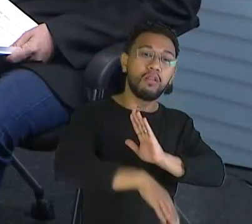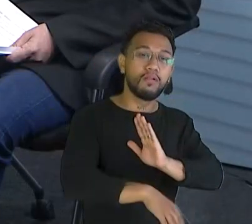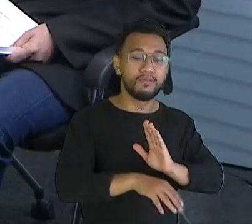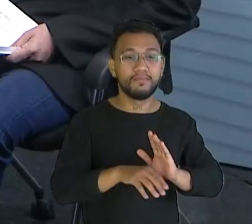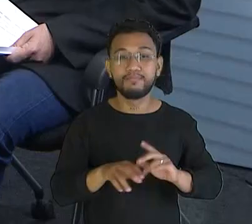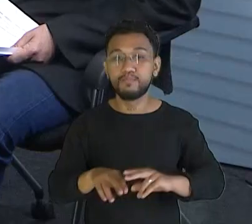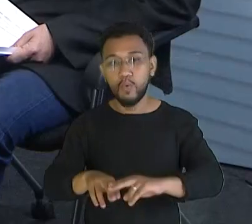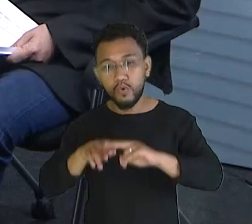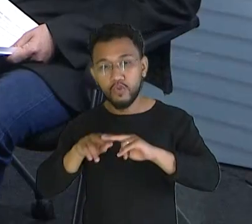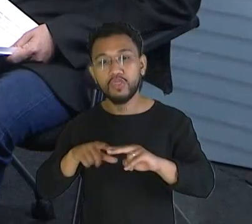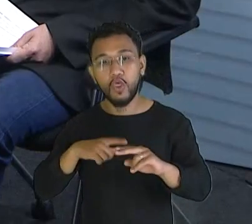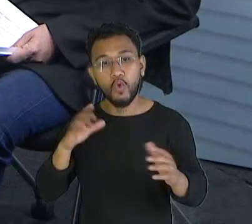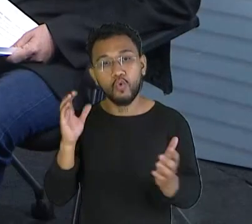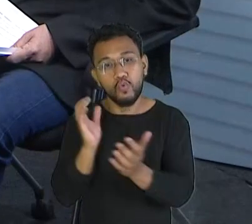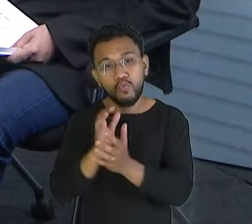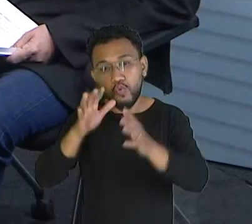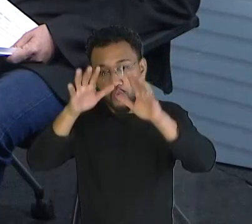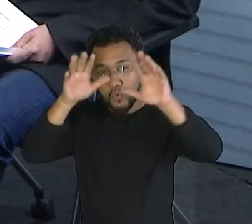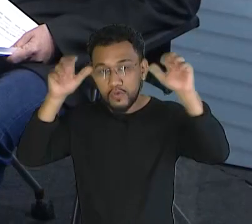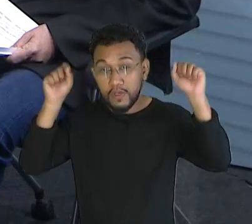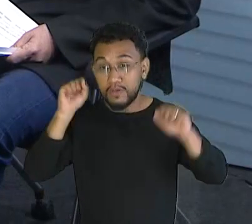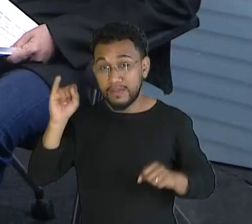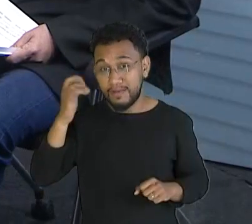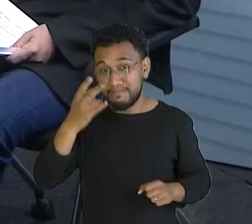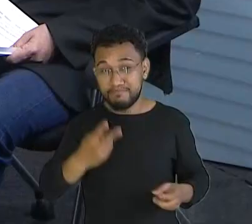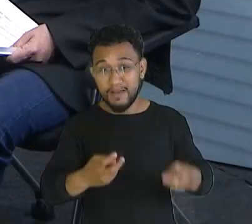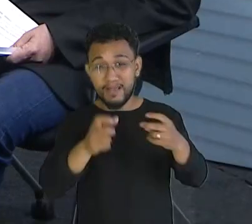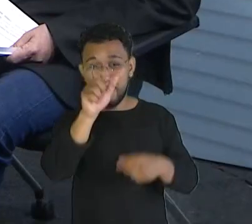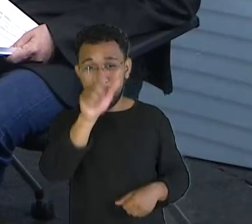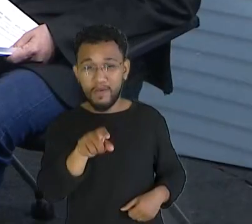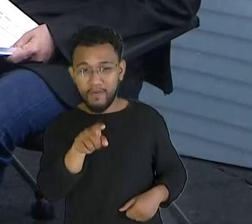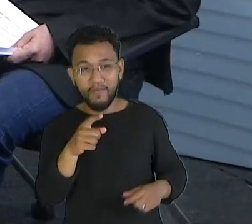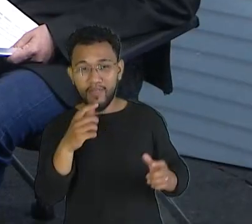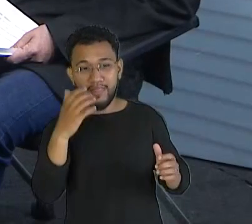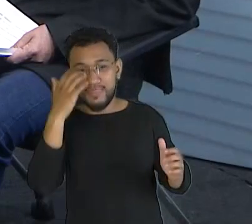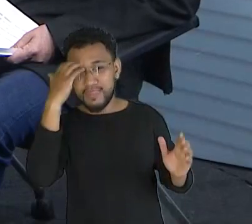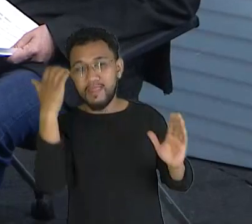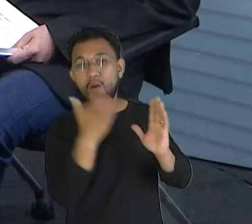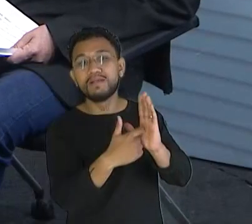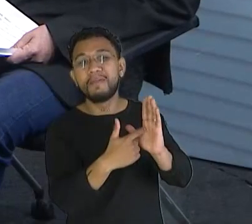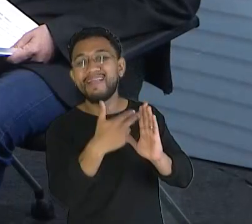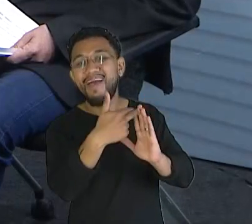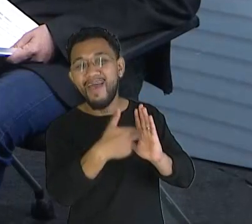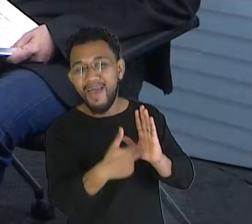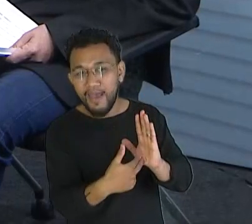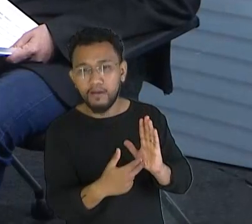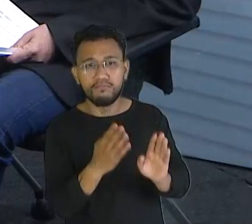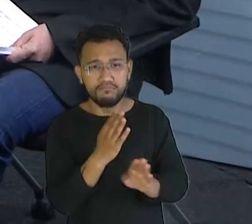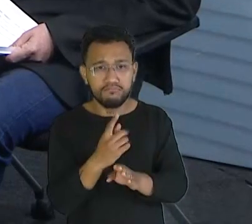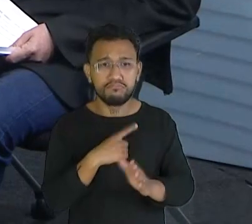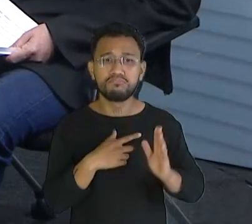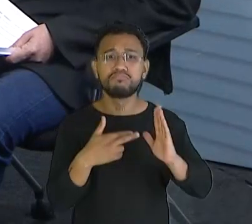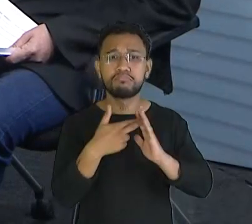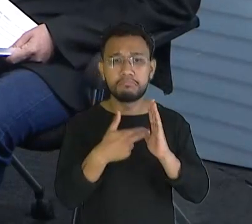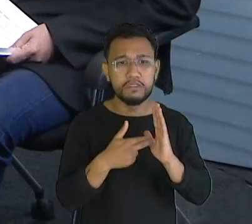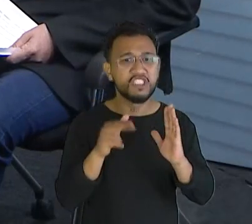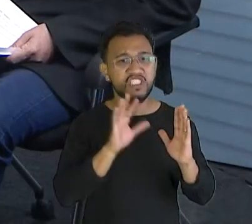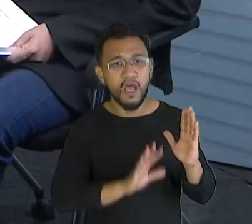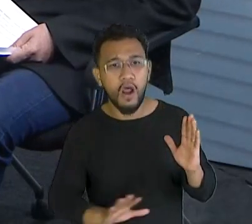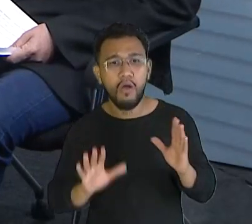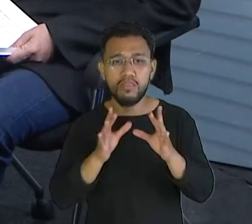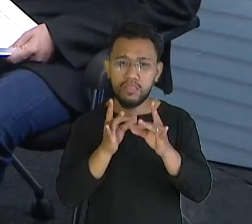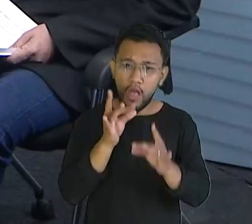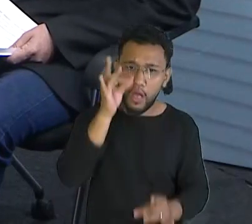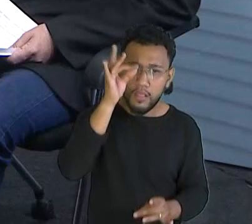internas. Se algum morador vê que algum está descumprindo alguma regra, que a gente tem um estatuto, tem um regimento interno com todas as regras